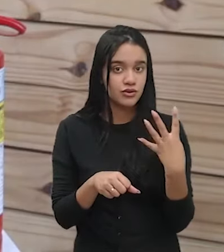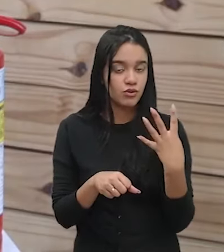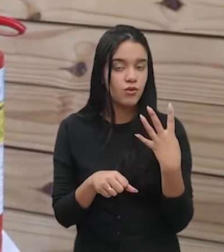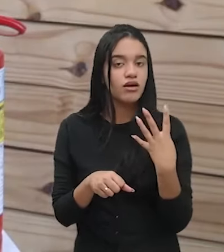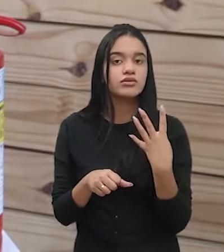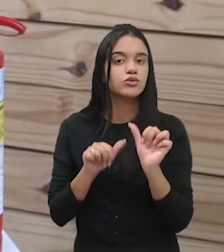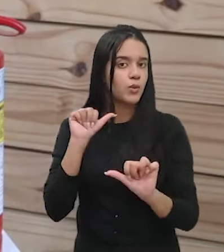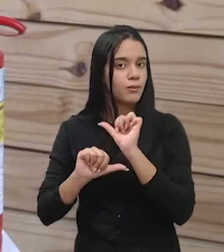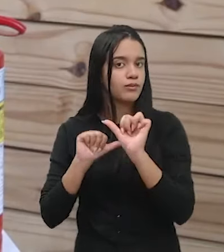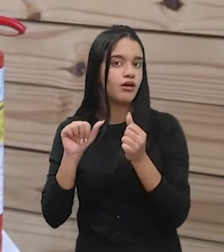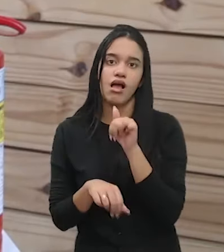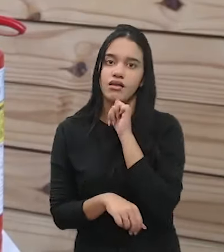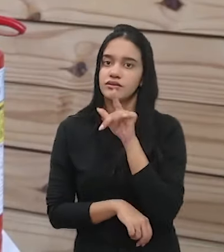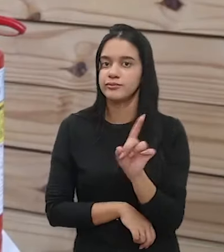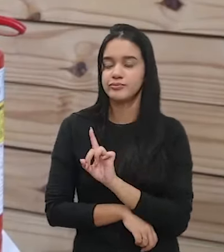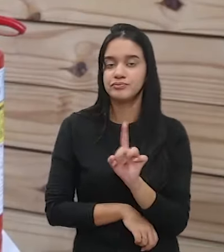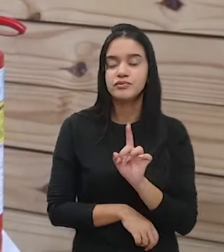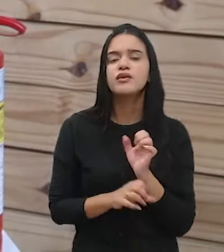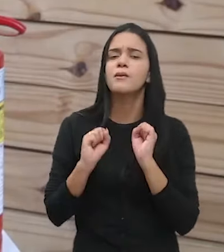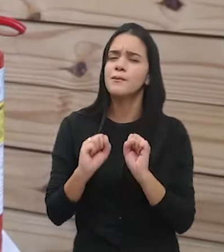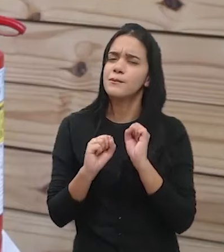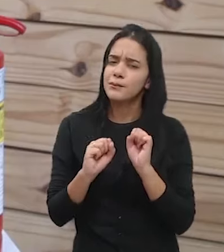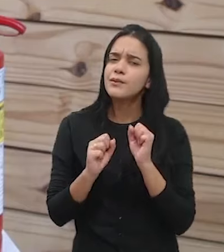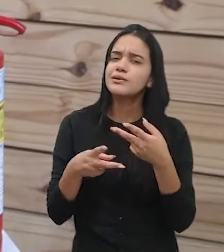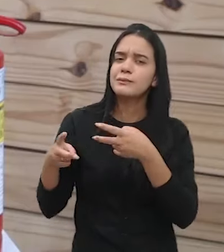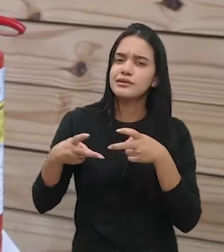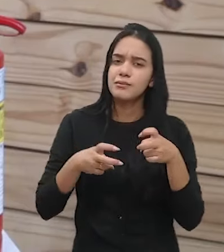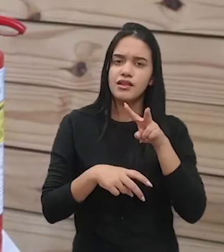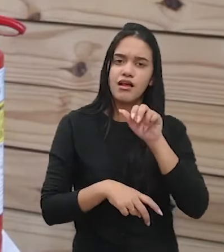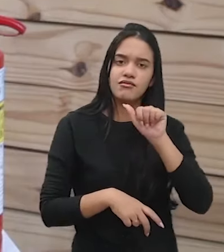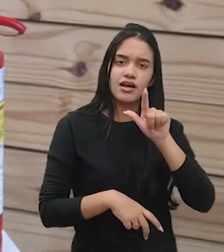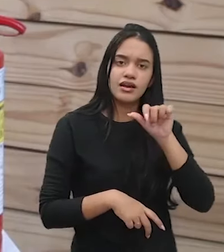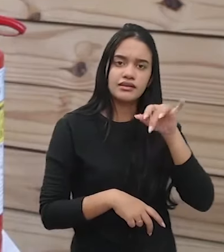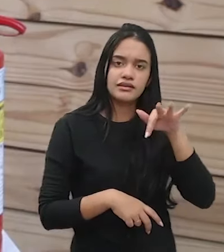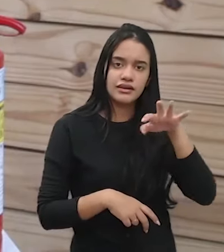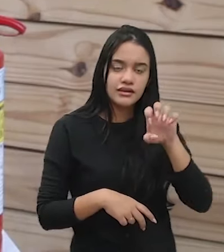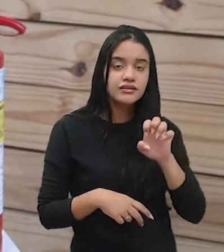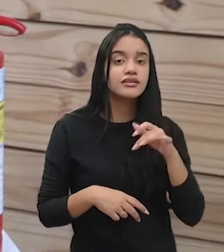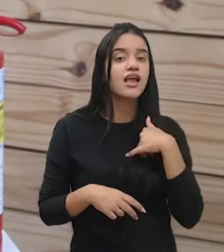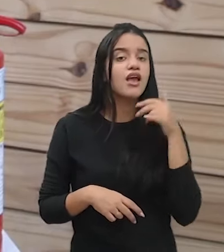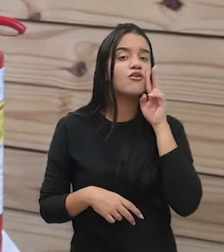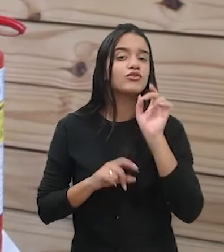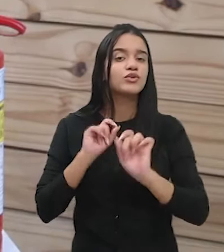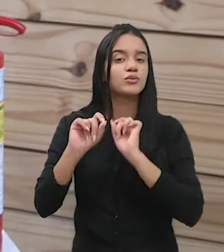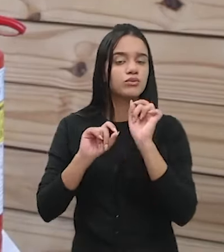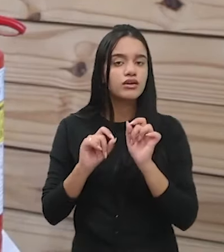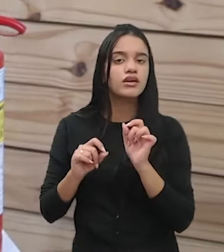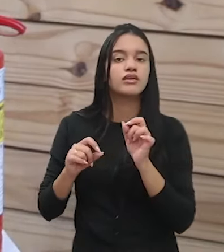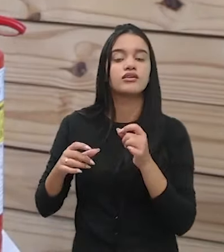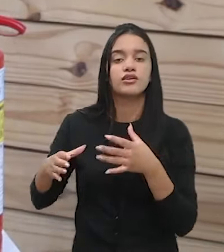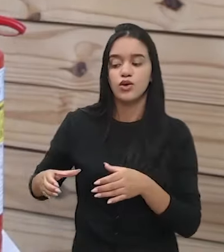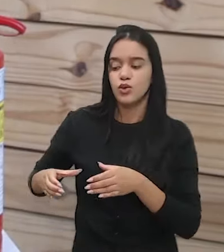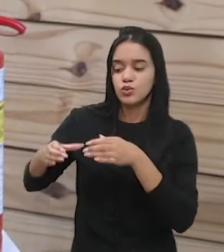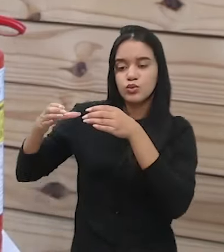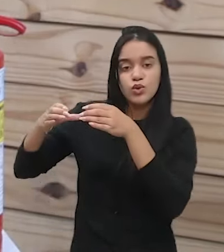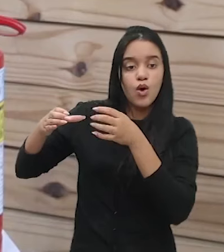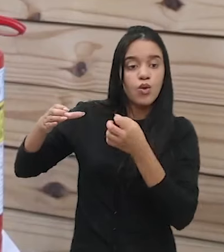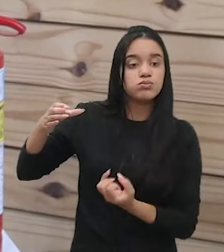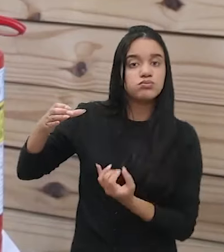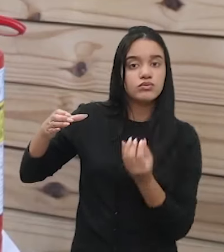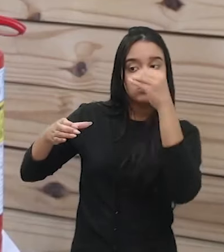e aí a gente pode observar na validade do extintor que tem no rótulo né eu vi que ele foi recarregado em outubro de